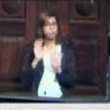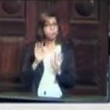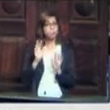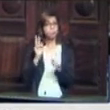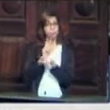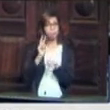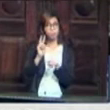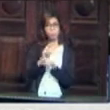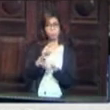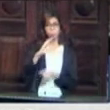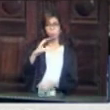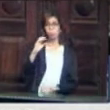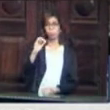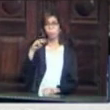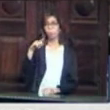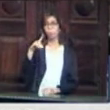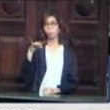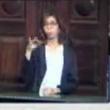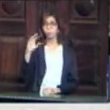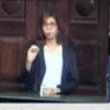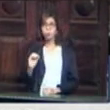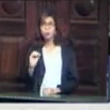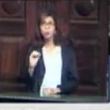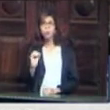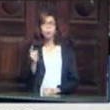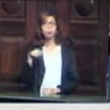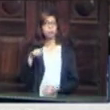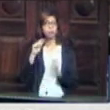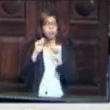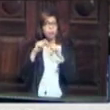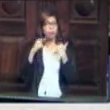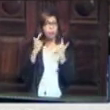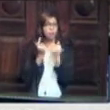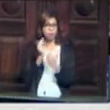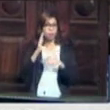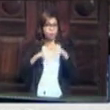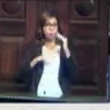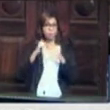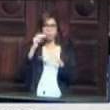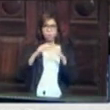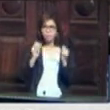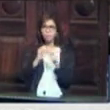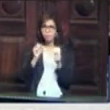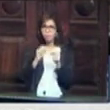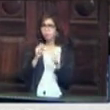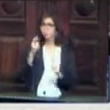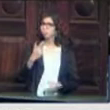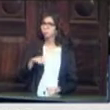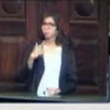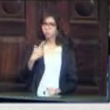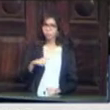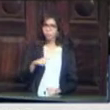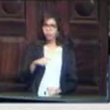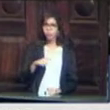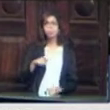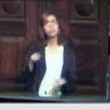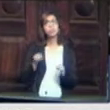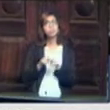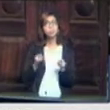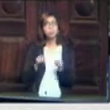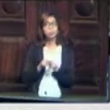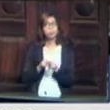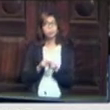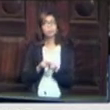não tem o governo estadual ou esta casa a competência para fazê-lo. Isso é atribuição específica da